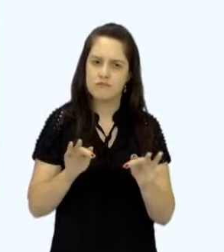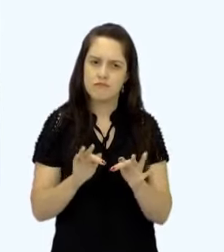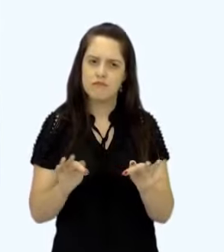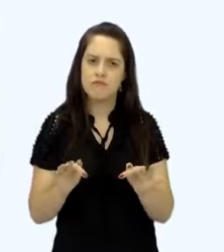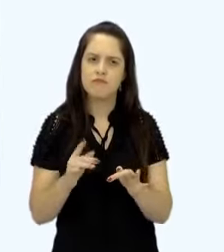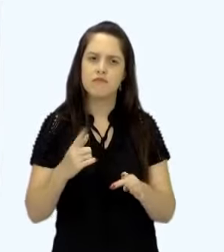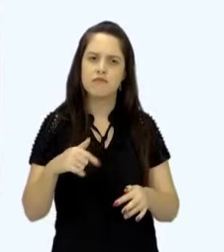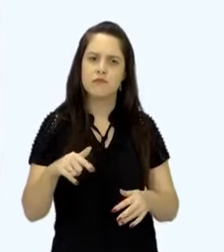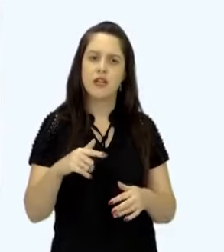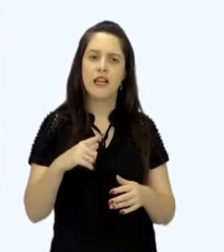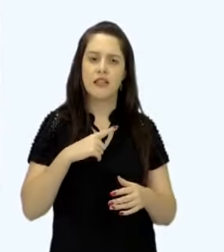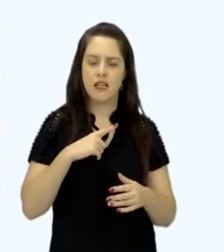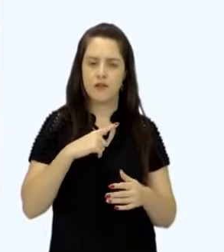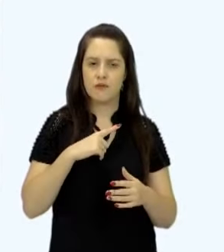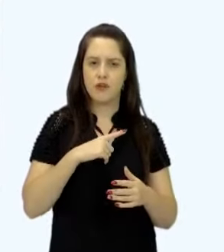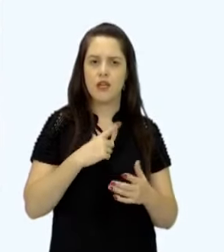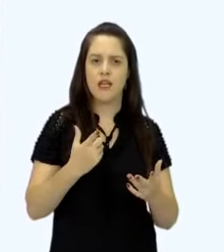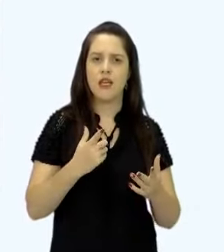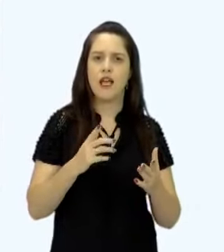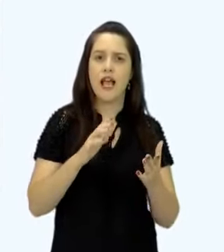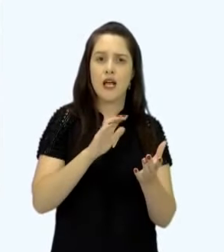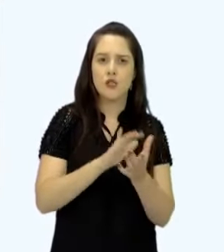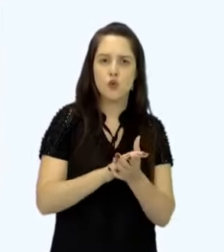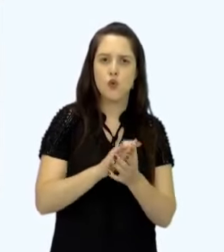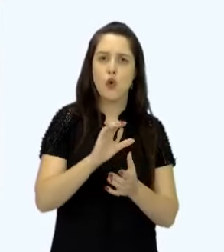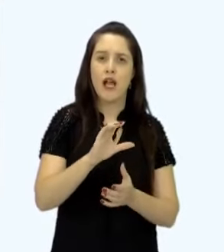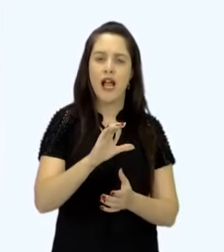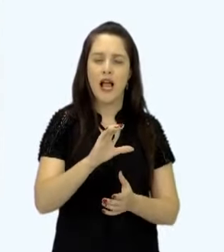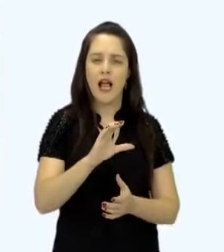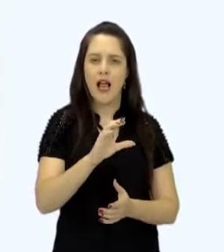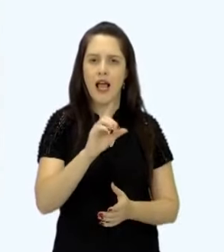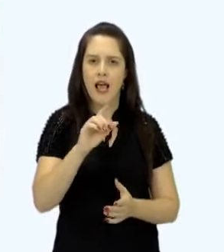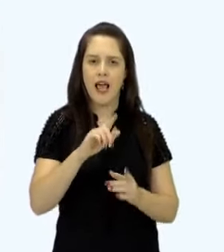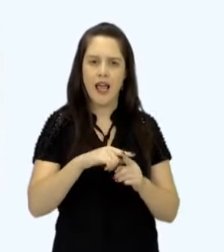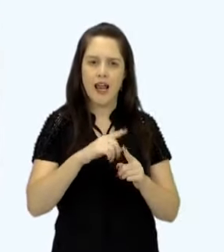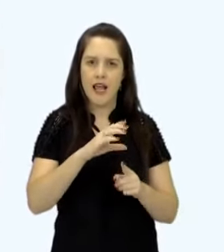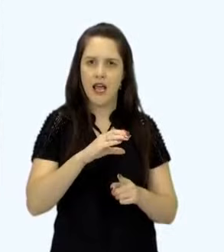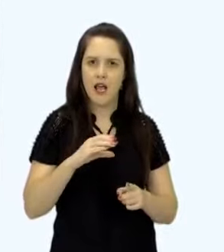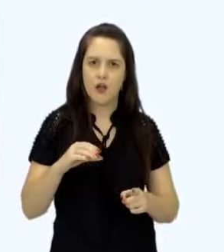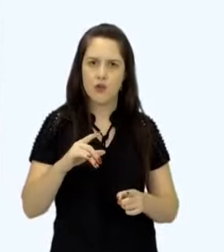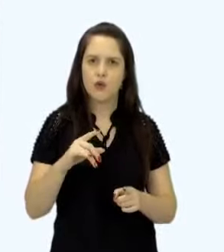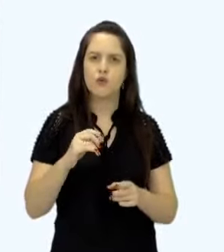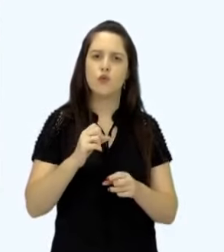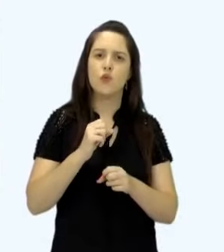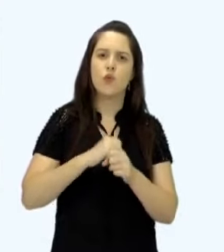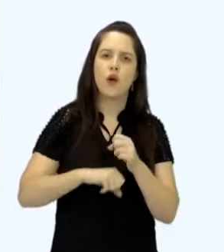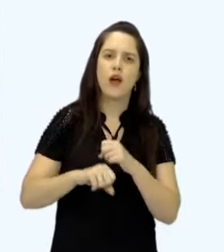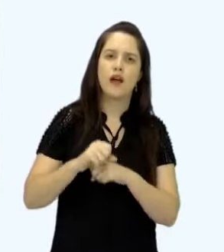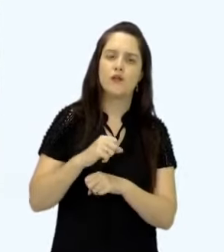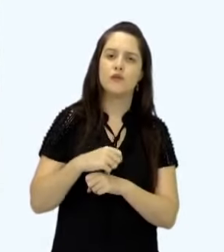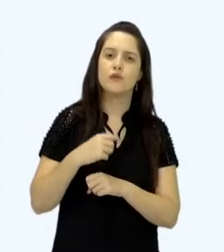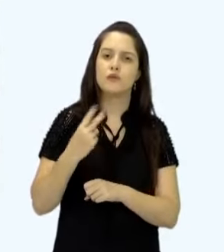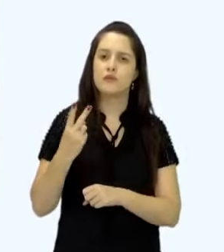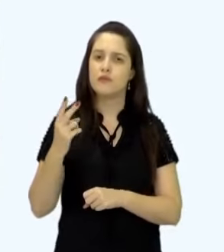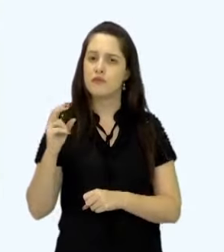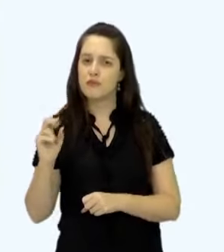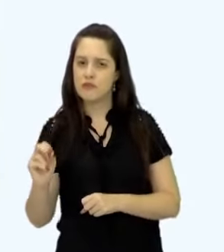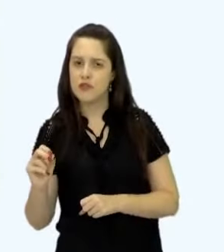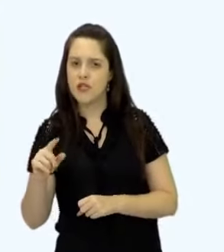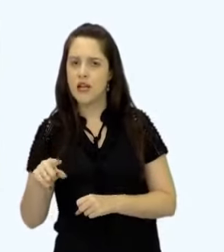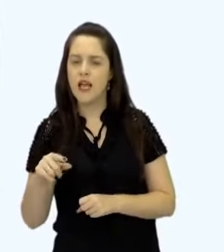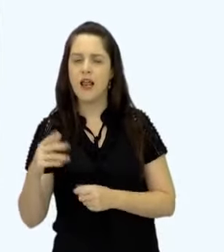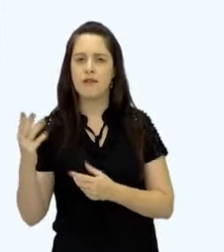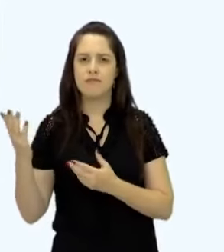depois que ela se casou, né, quer dizer, já no século XX, ela tem uma vida, digamos, um pouco mais aristocrática. Então, eu acho que isso permitiu a Helena